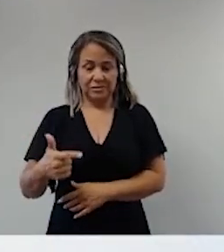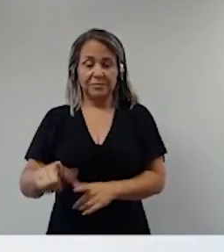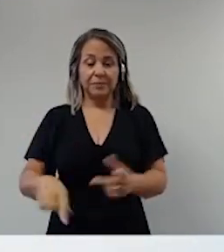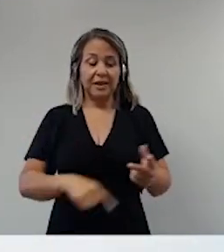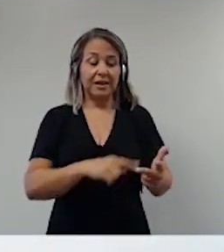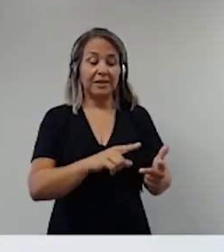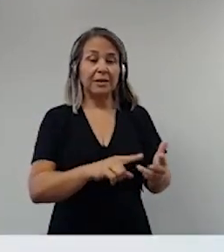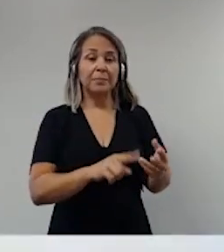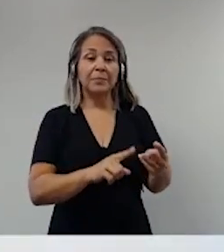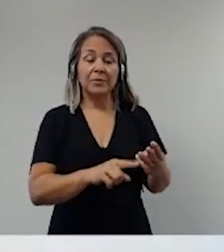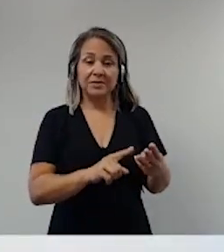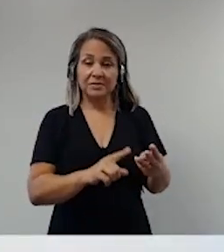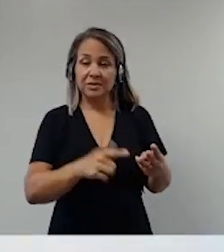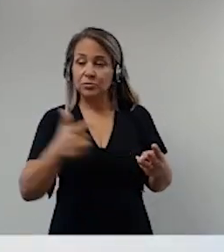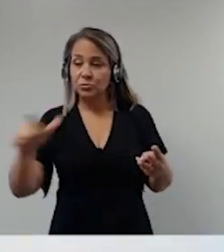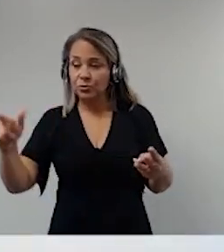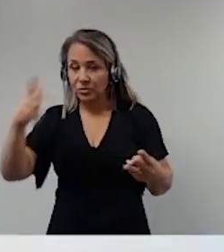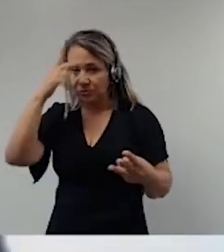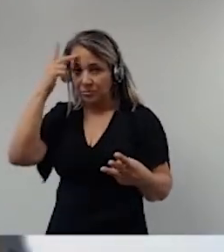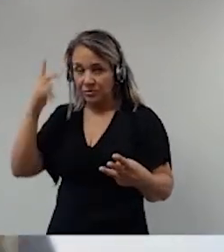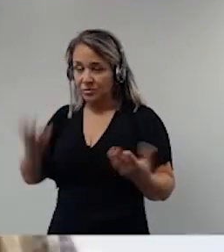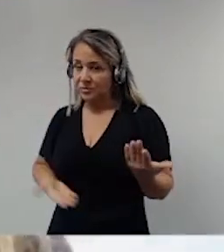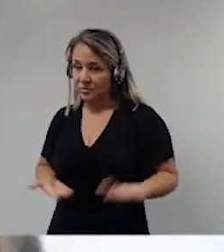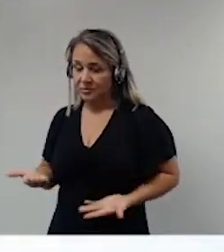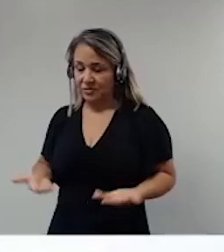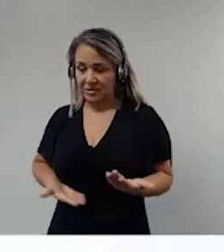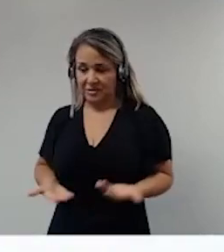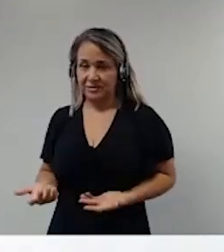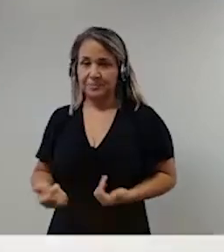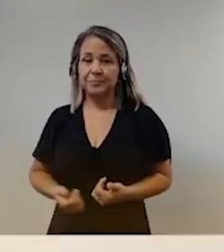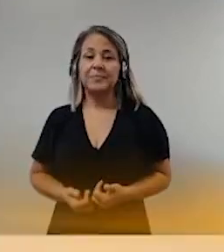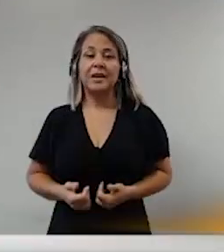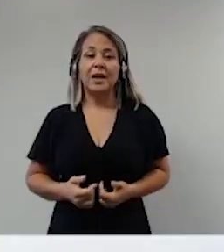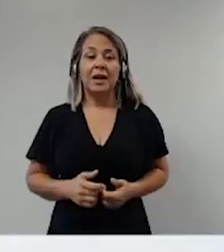os demais funcionários da empresa. Obviamente que tomar essa atitude